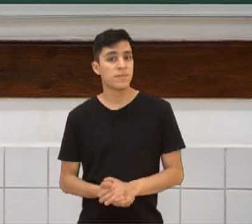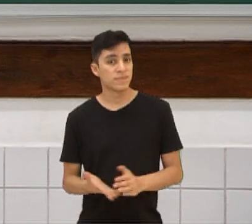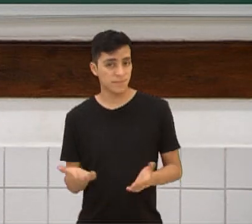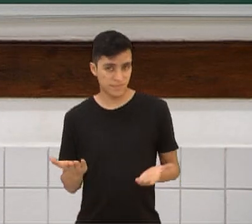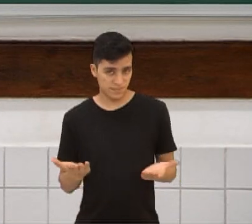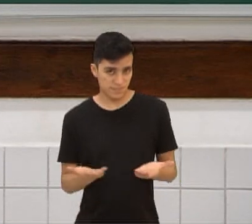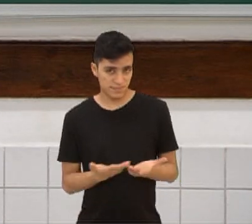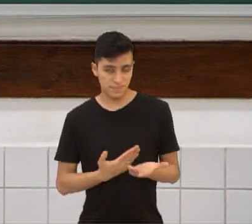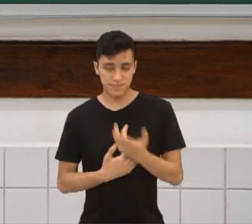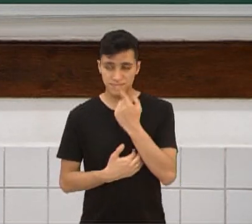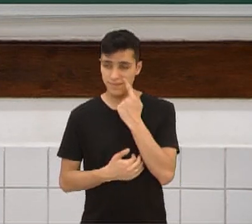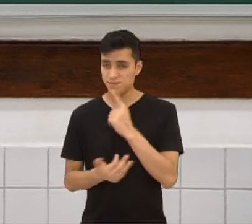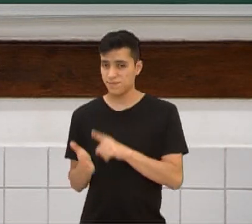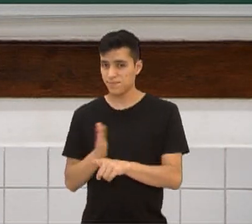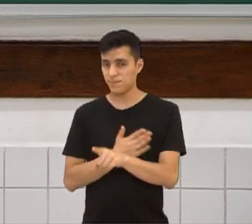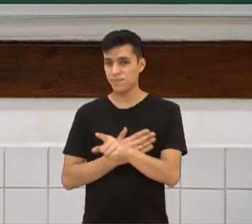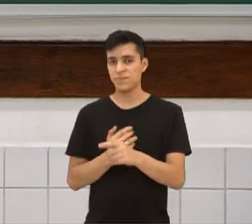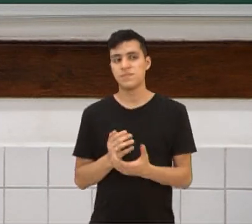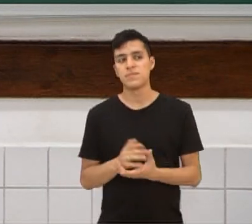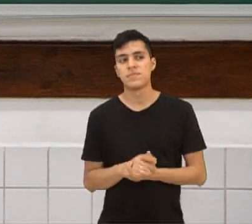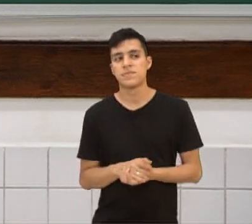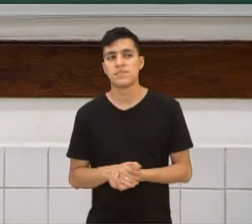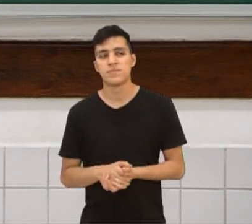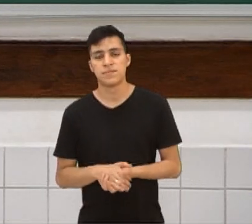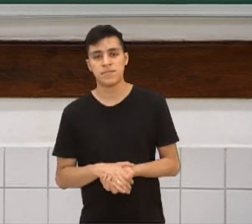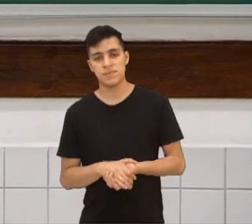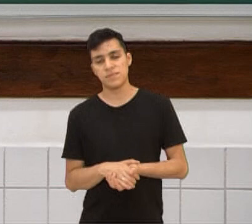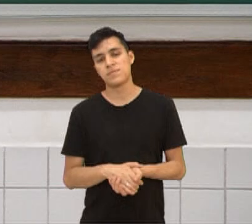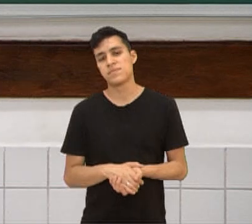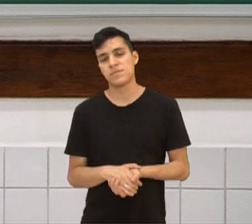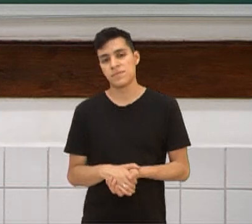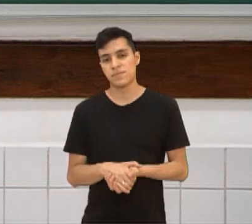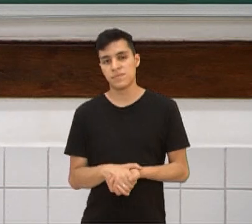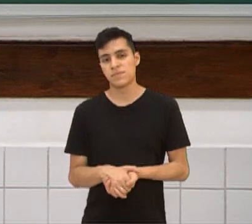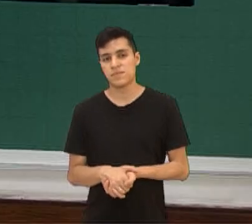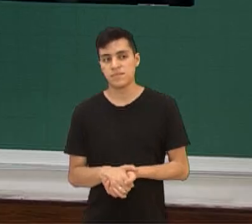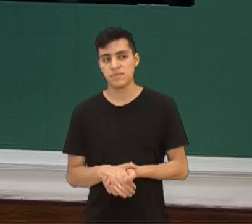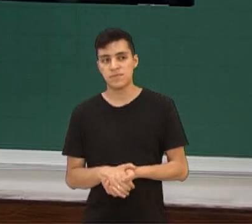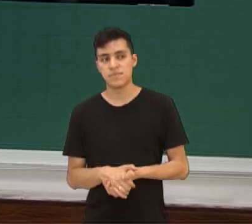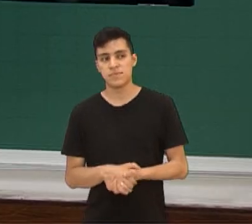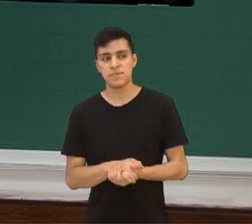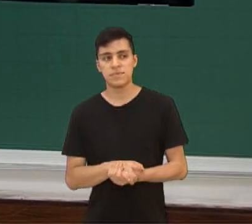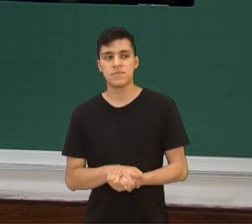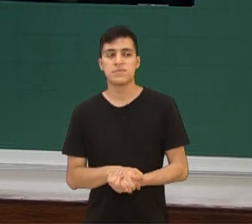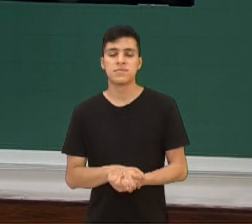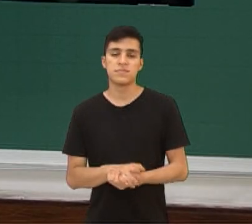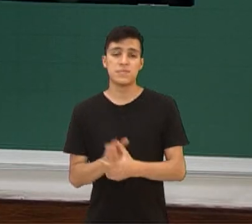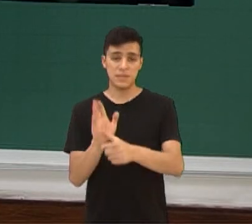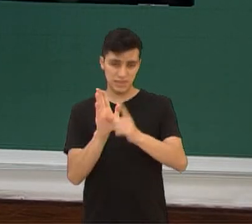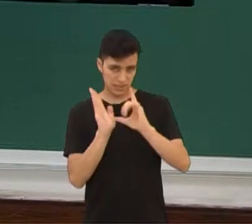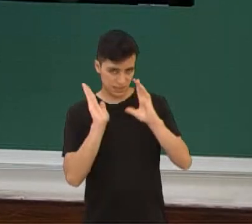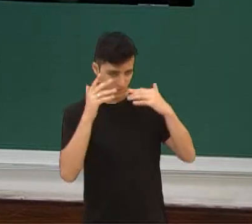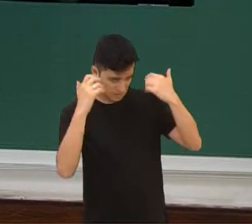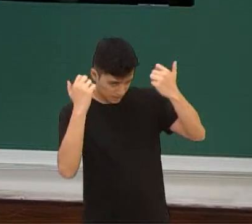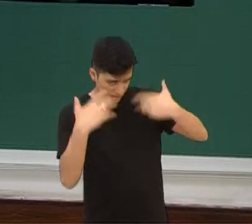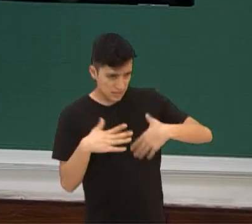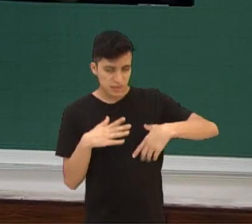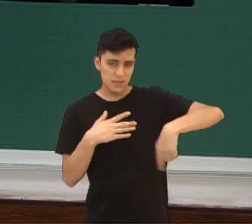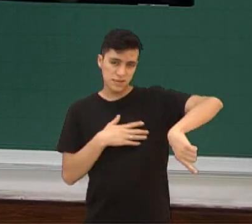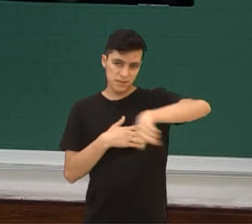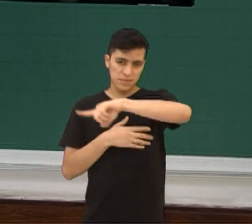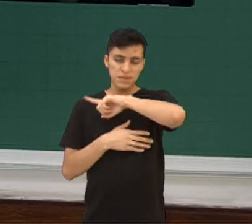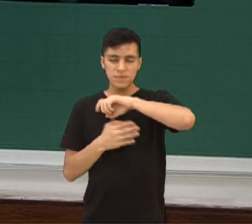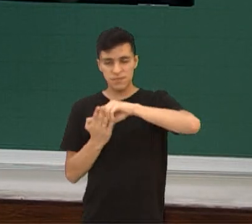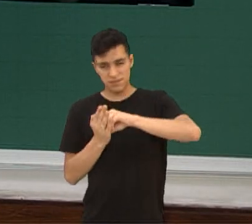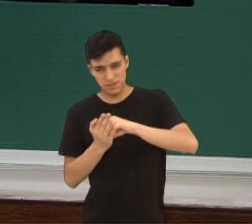A ver, nuestro quiz entonces, né? O verbo de cambio que corresponde a transformar-se em, já falei para vocês várias vezes,